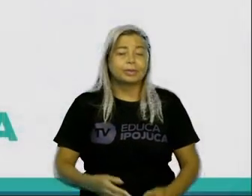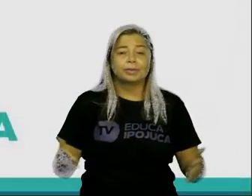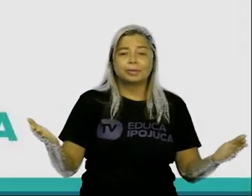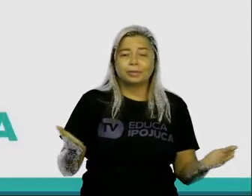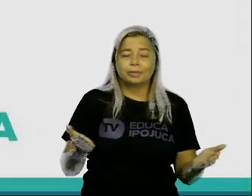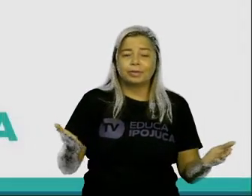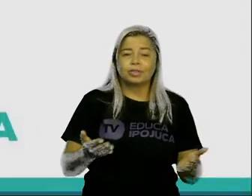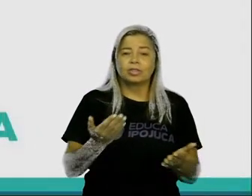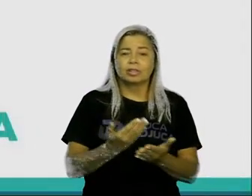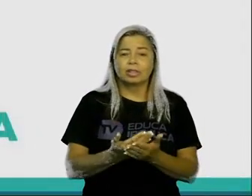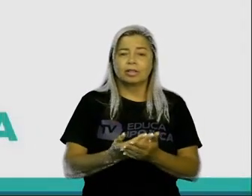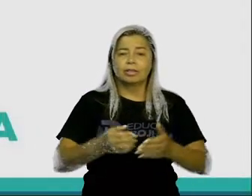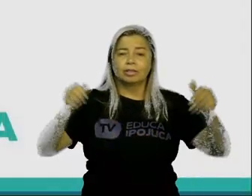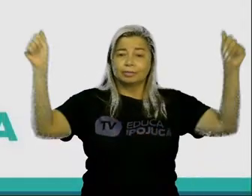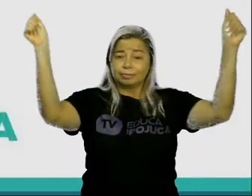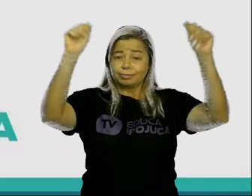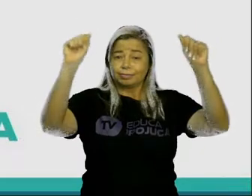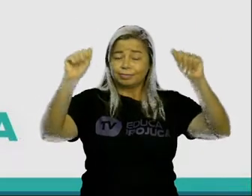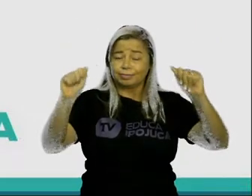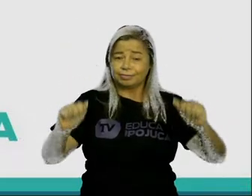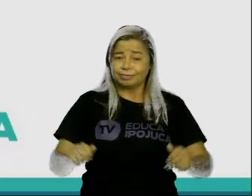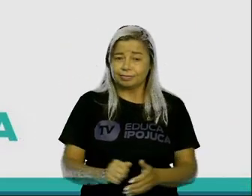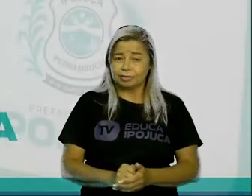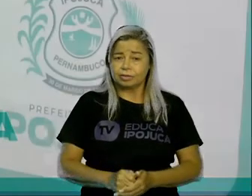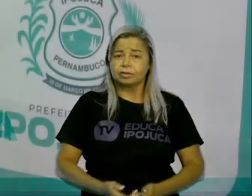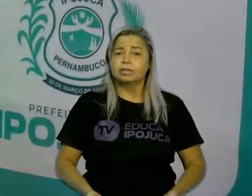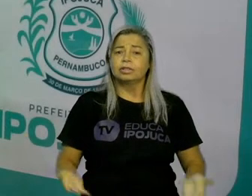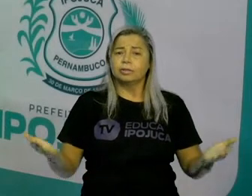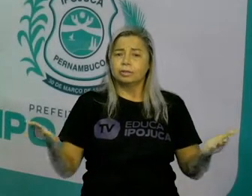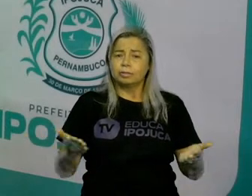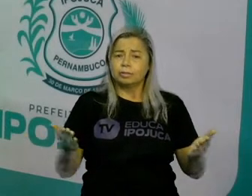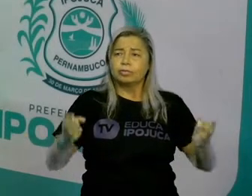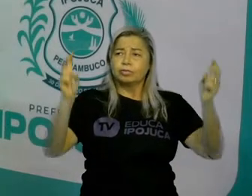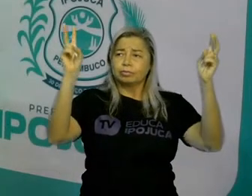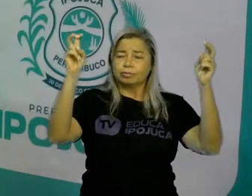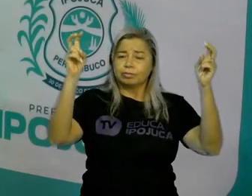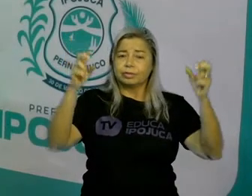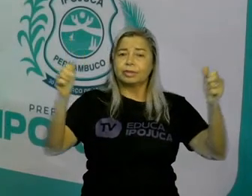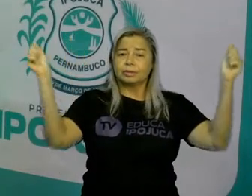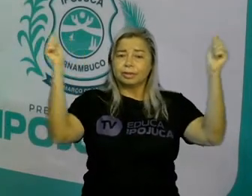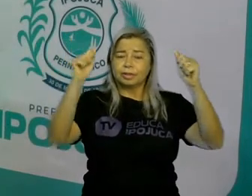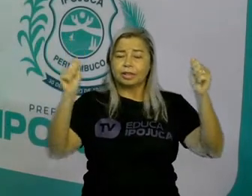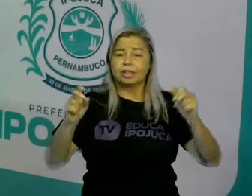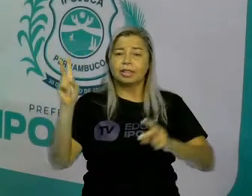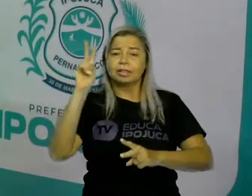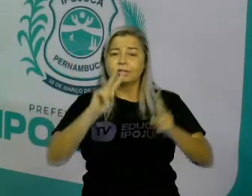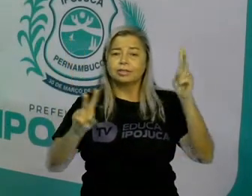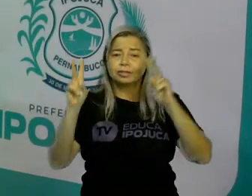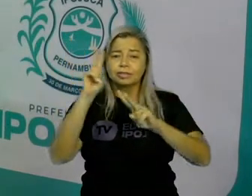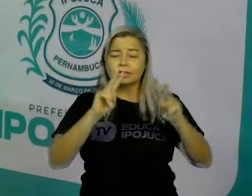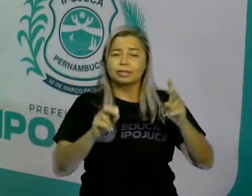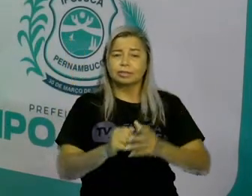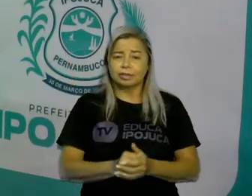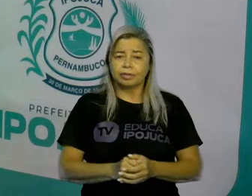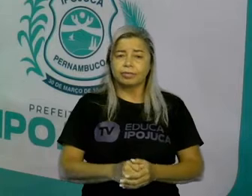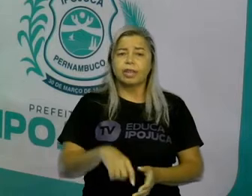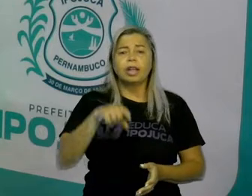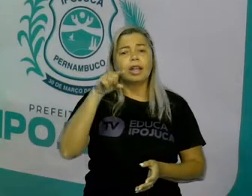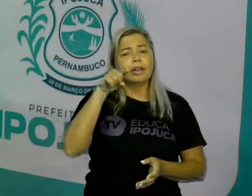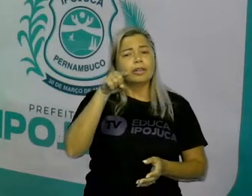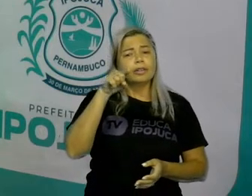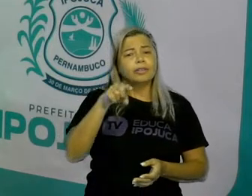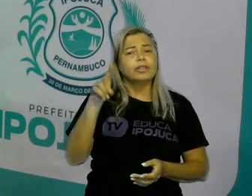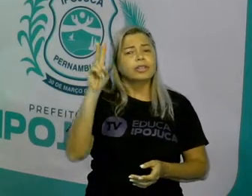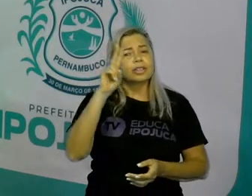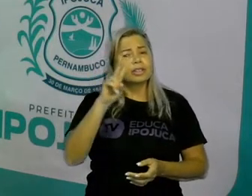visuais. Vocês lembram que na aula passada eu falei, viram quando a gente passa na rua, como os muros das nossas